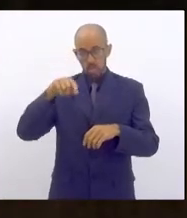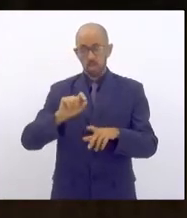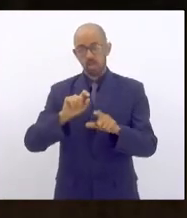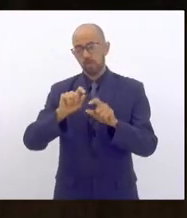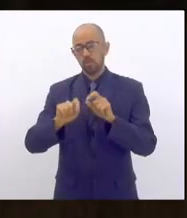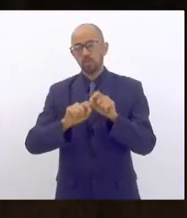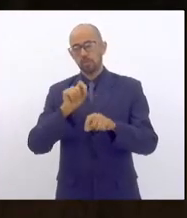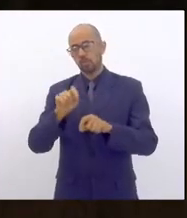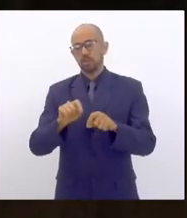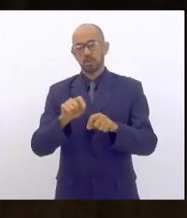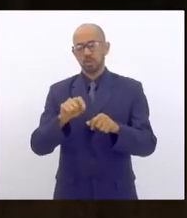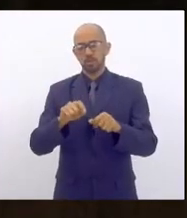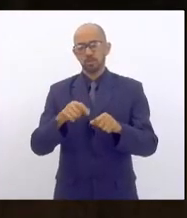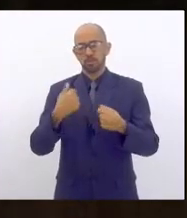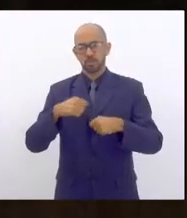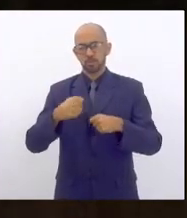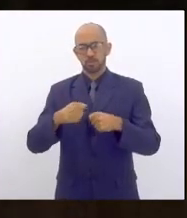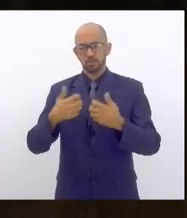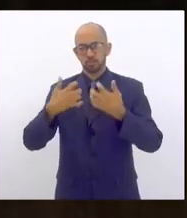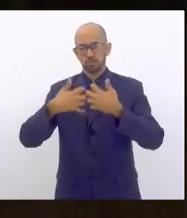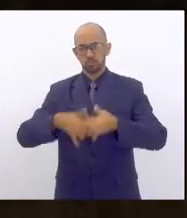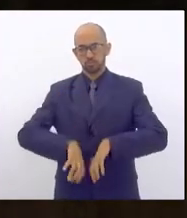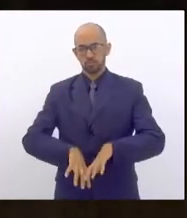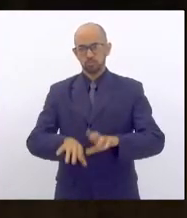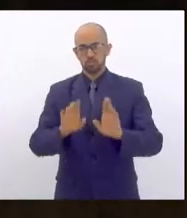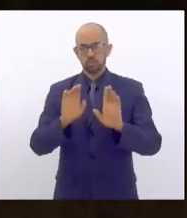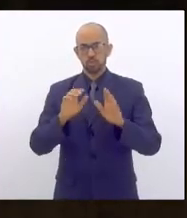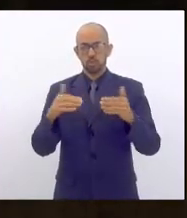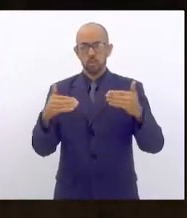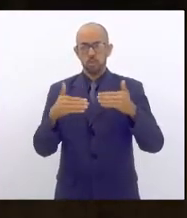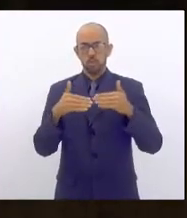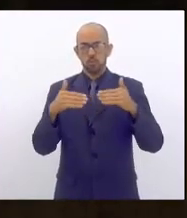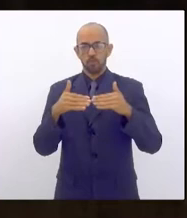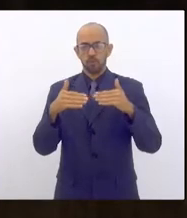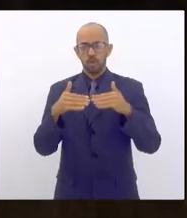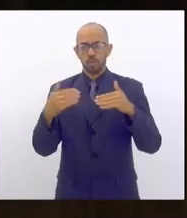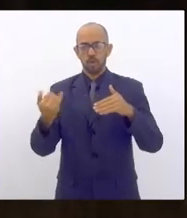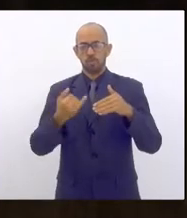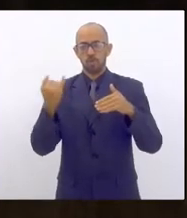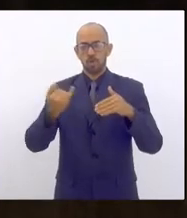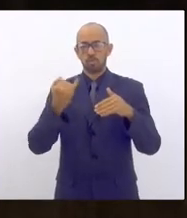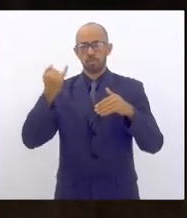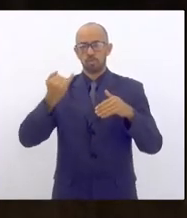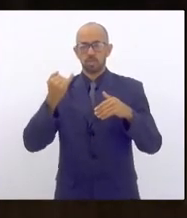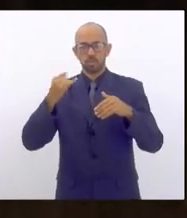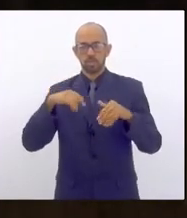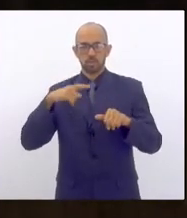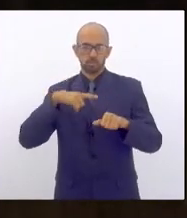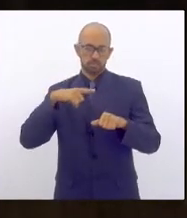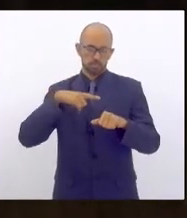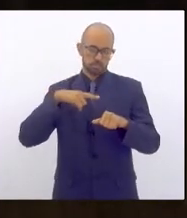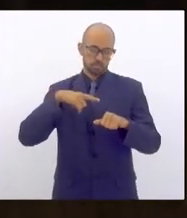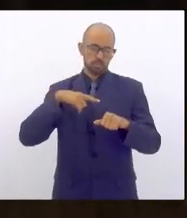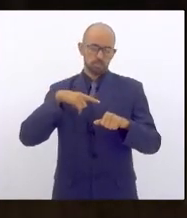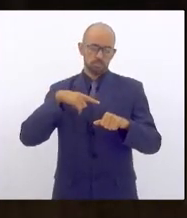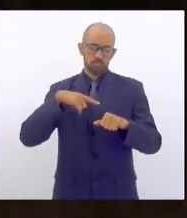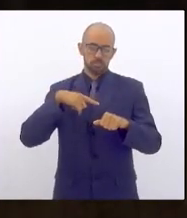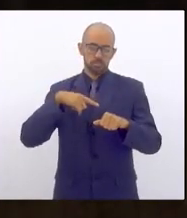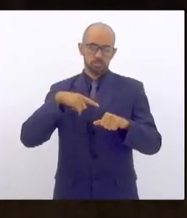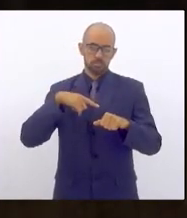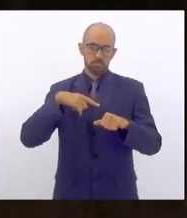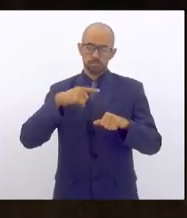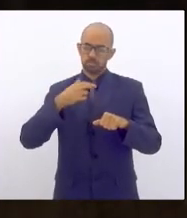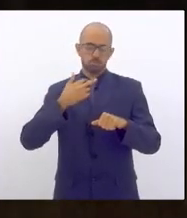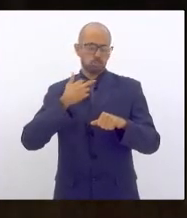que existir de acordo com a importância que ela possui. Nós